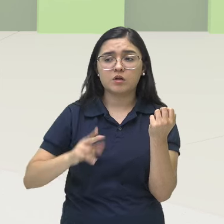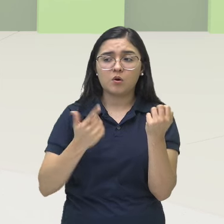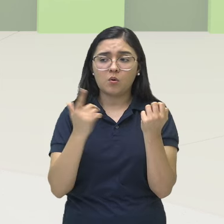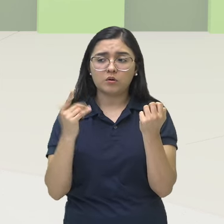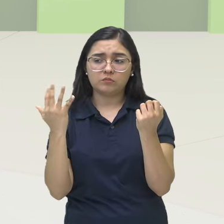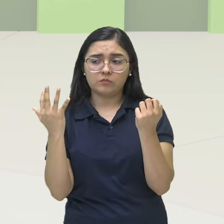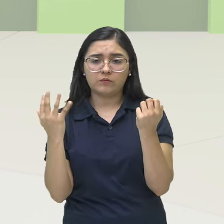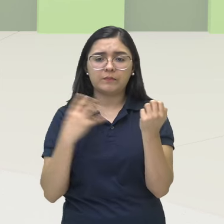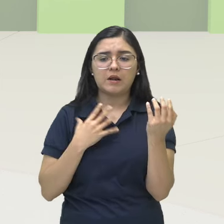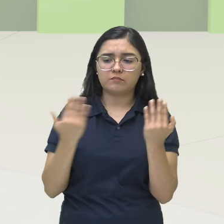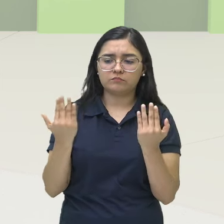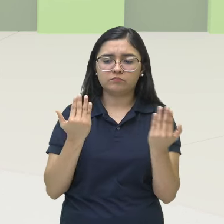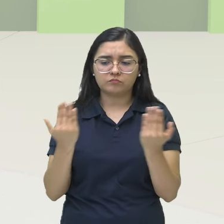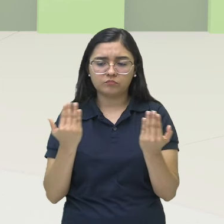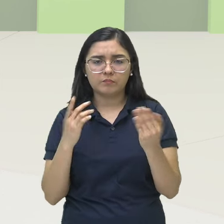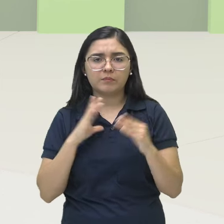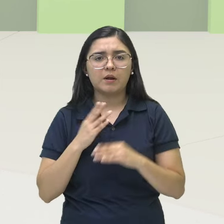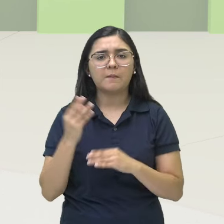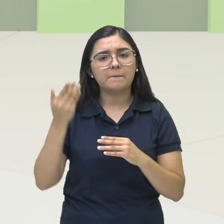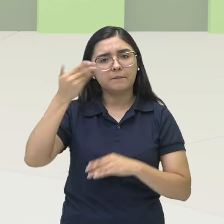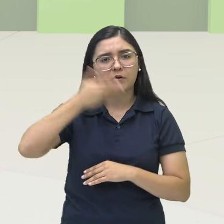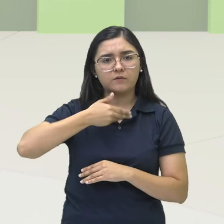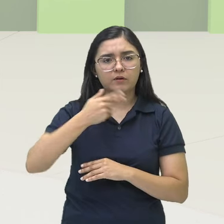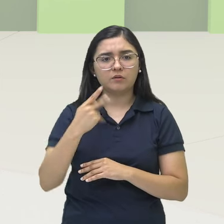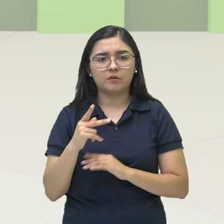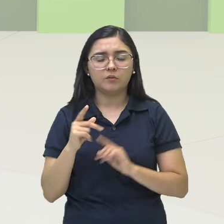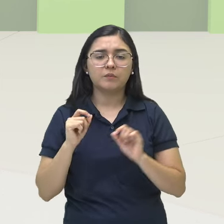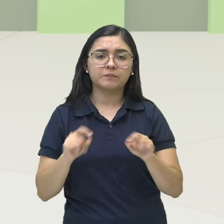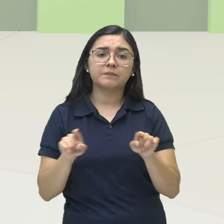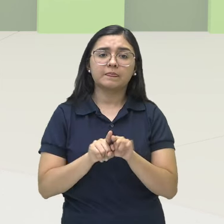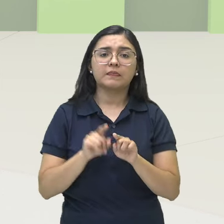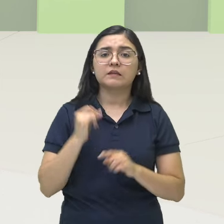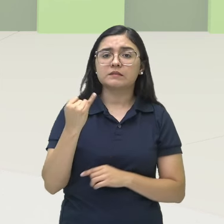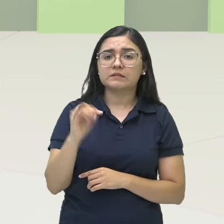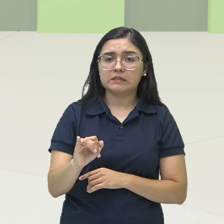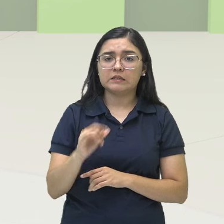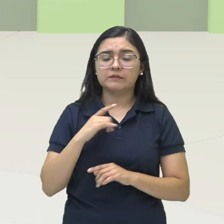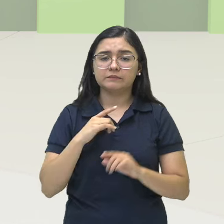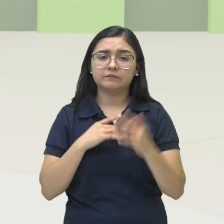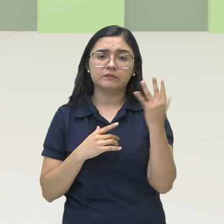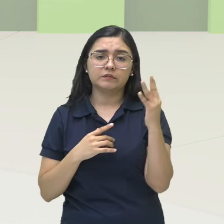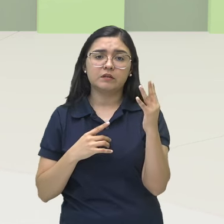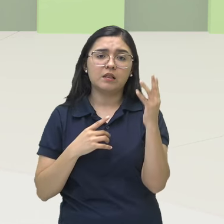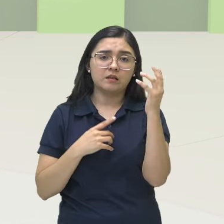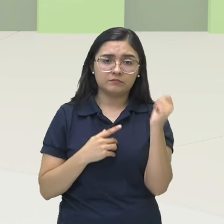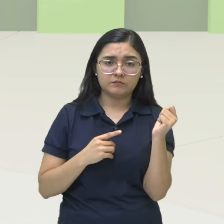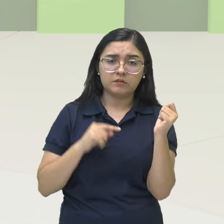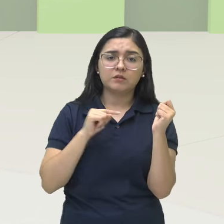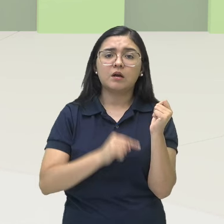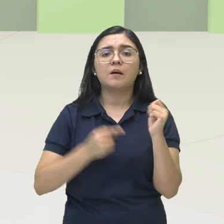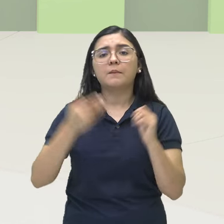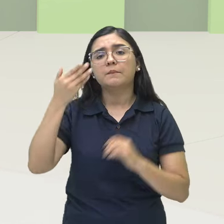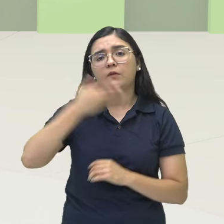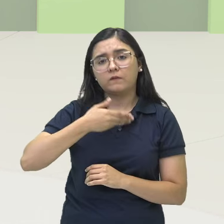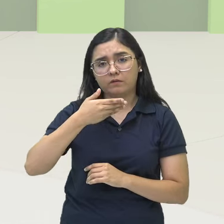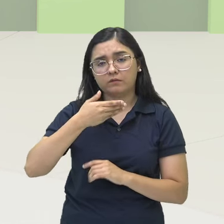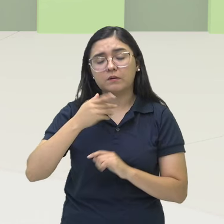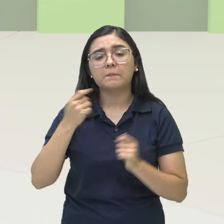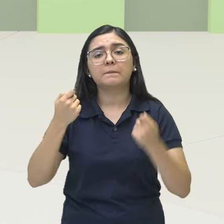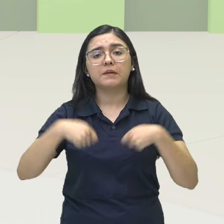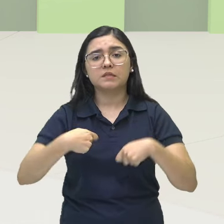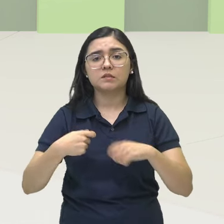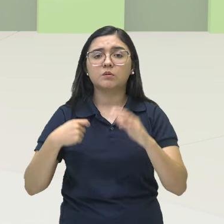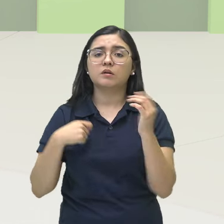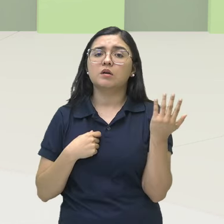observações para comprovar a sua hipótese. Se a plantinha que estava na sombra morreu, você comprovou a hipótese que realmente